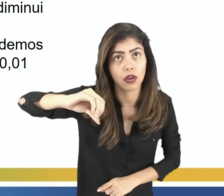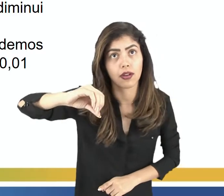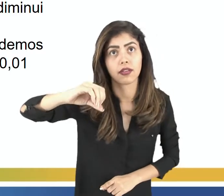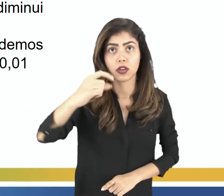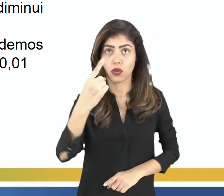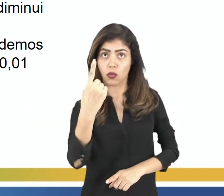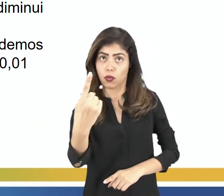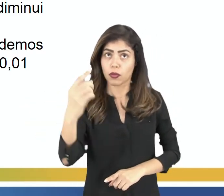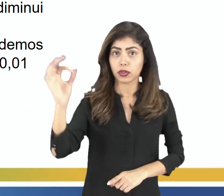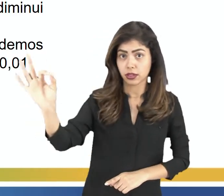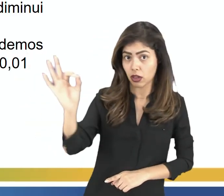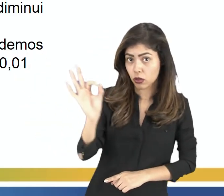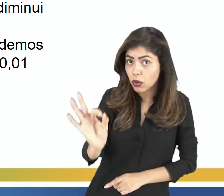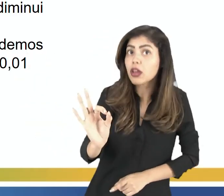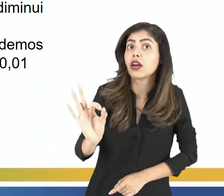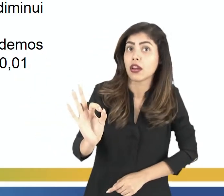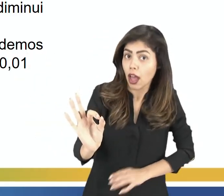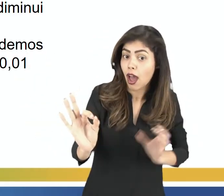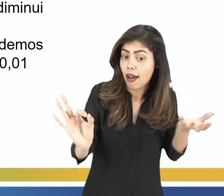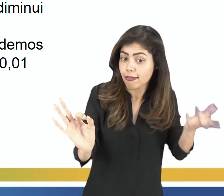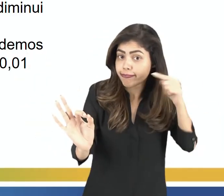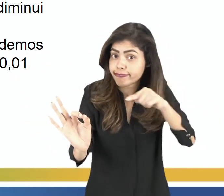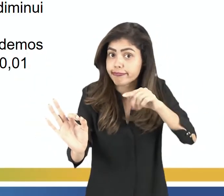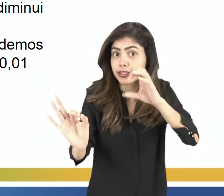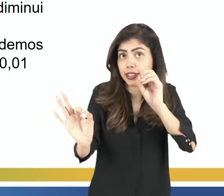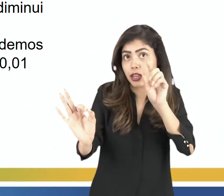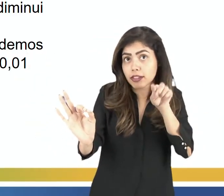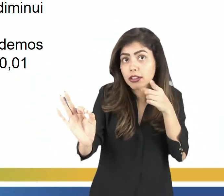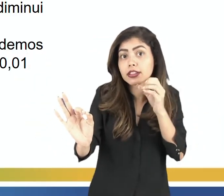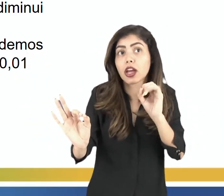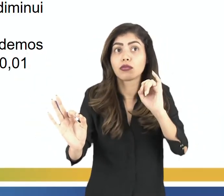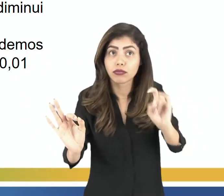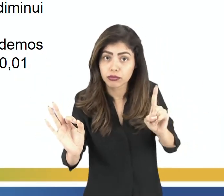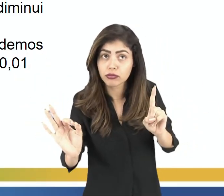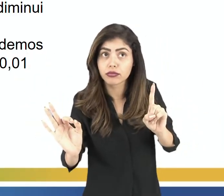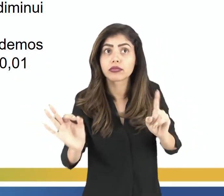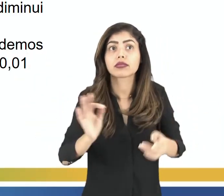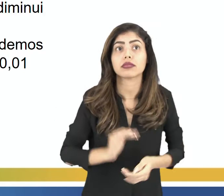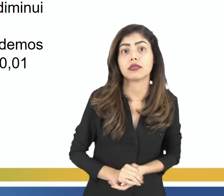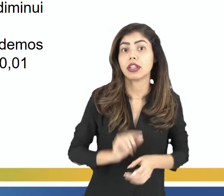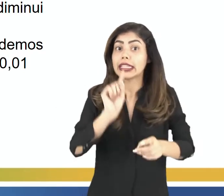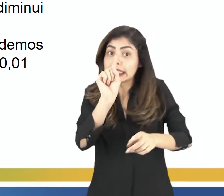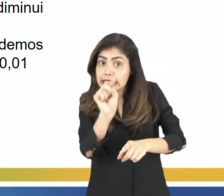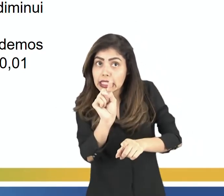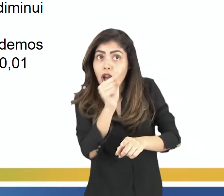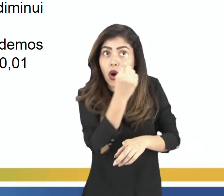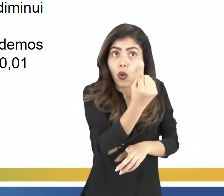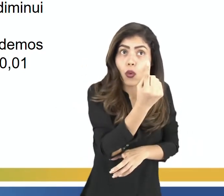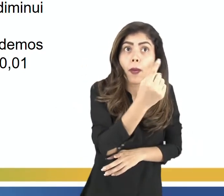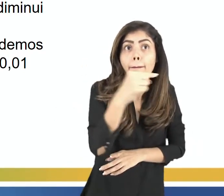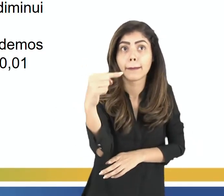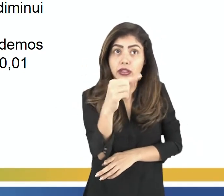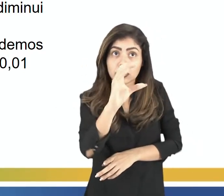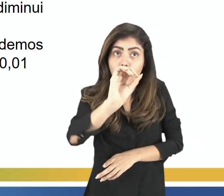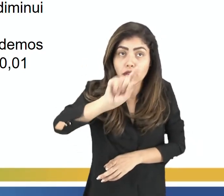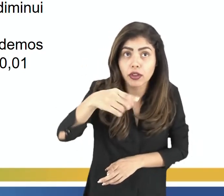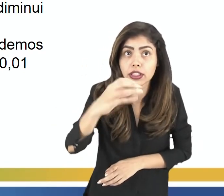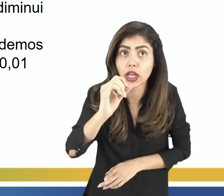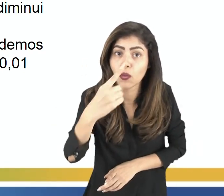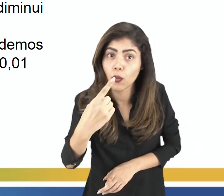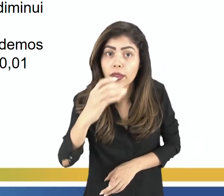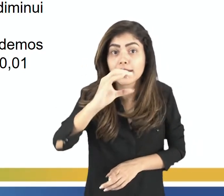0,99, pois 1% corresponde a 0,01. E 1 menos 0,01 é igual a